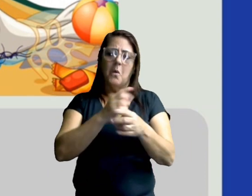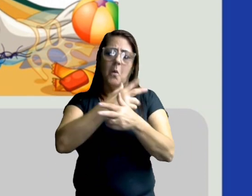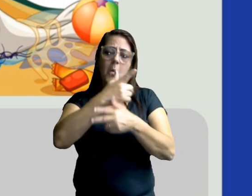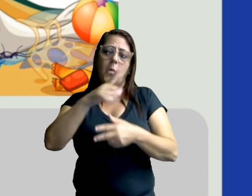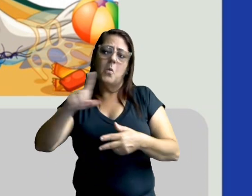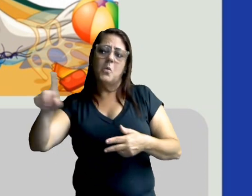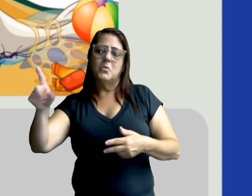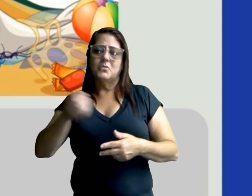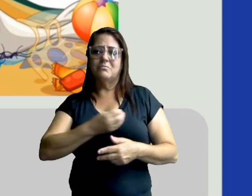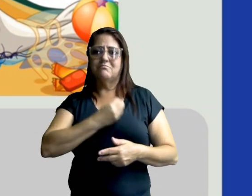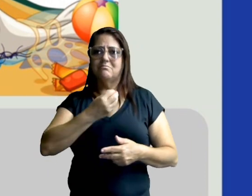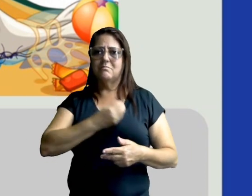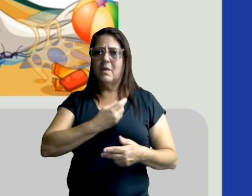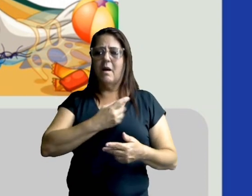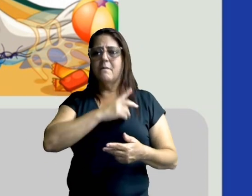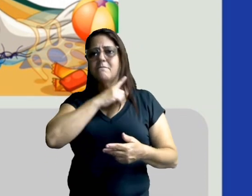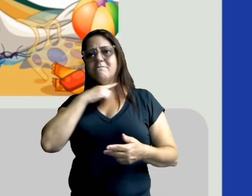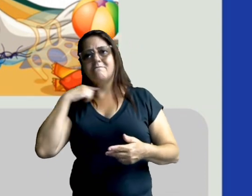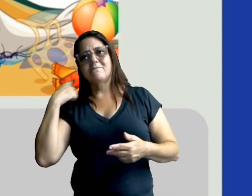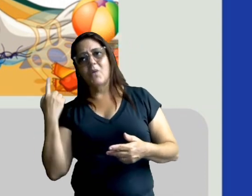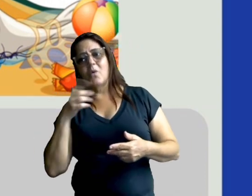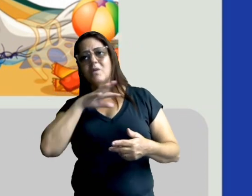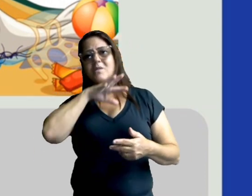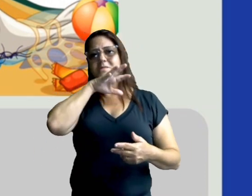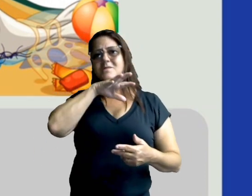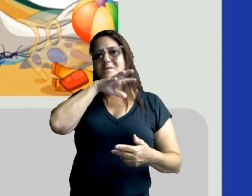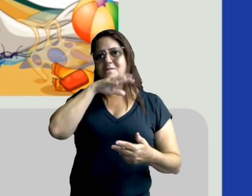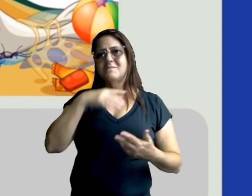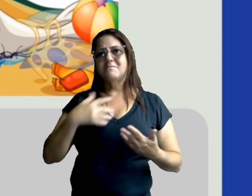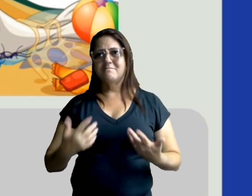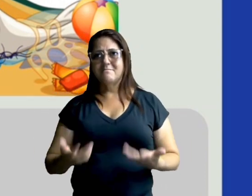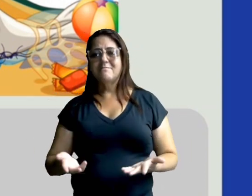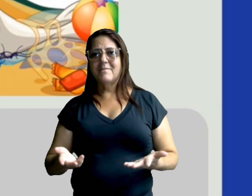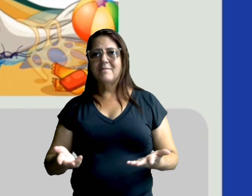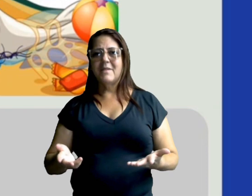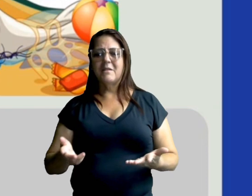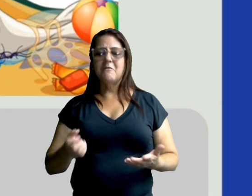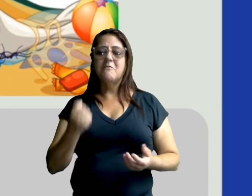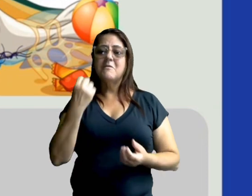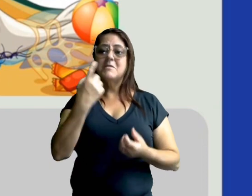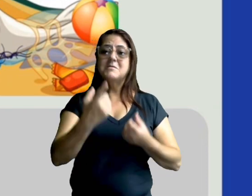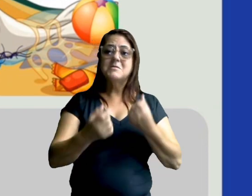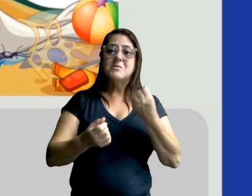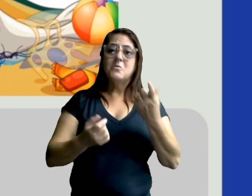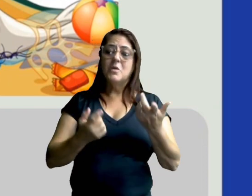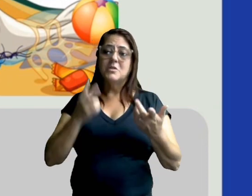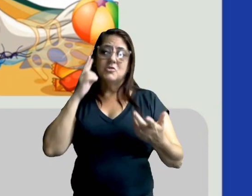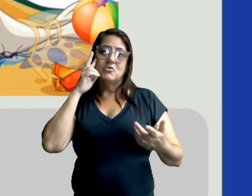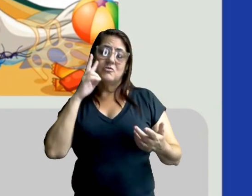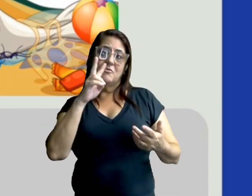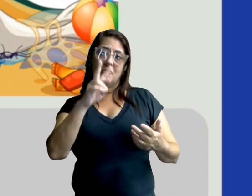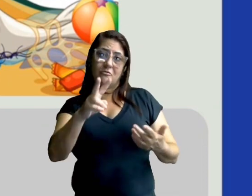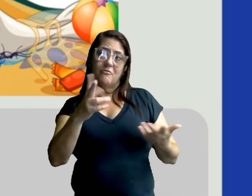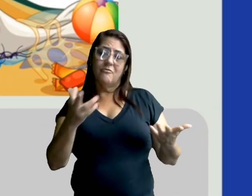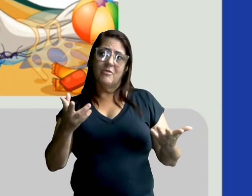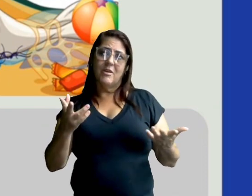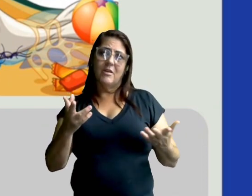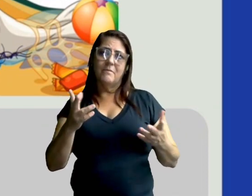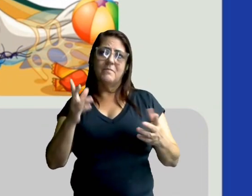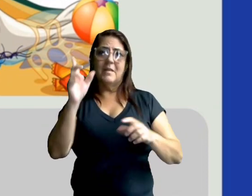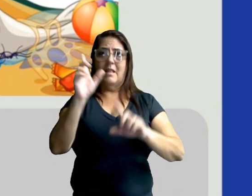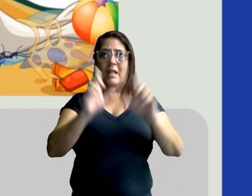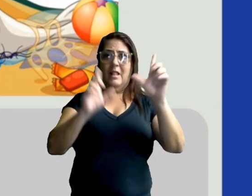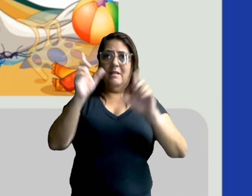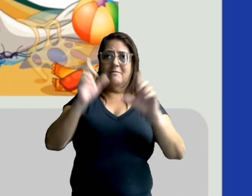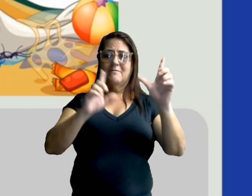acaba causando o quê? A morte desses animais, né? Vez ou outra a gente vê aí, né, diversas